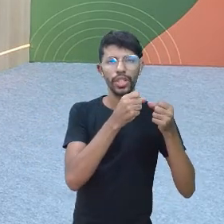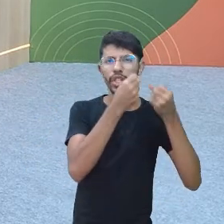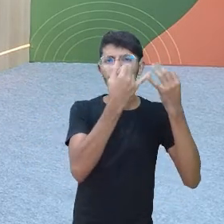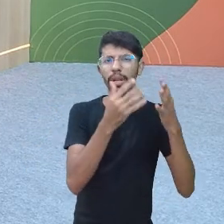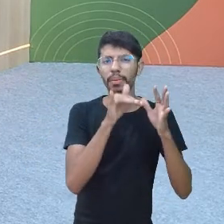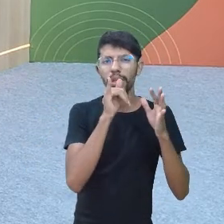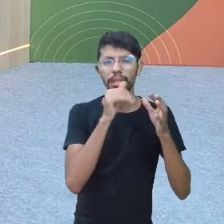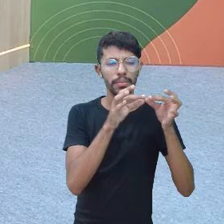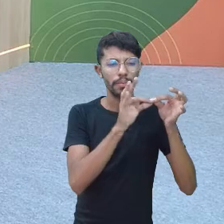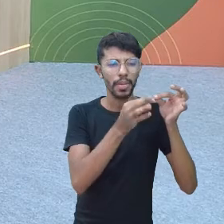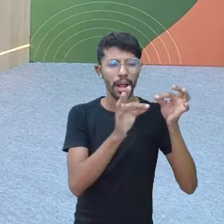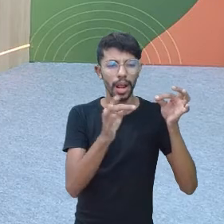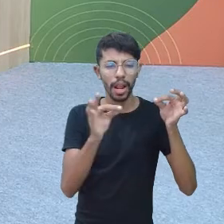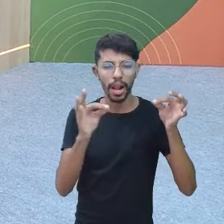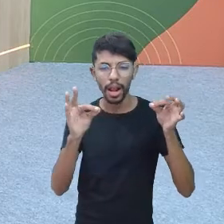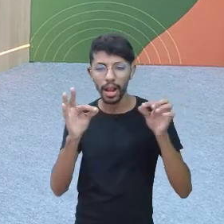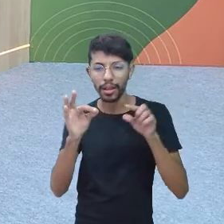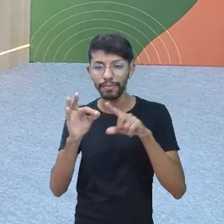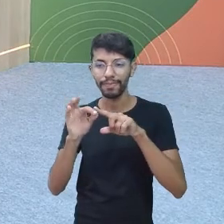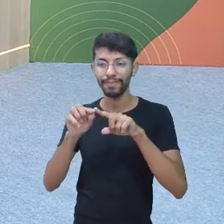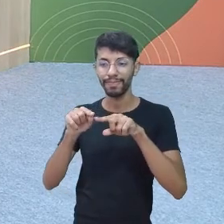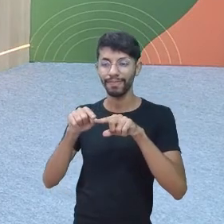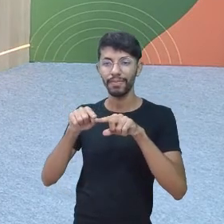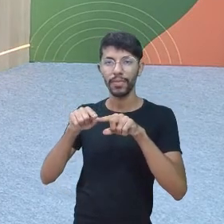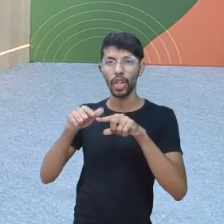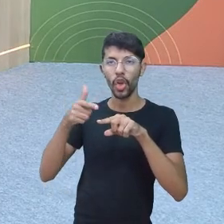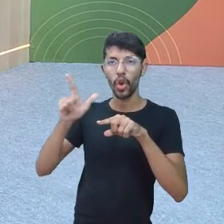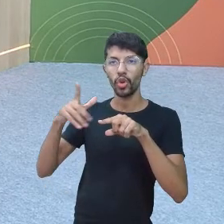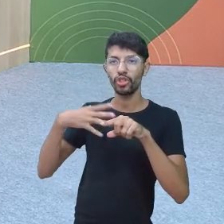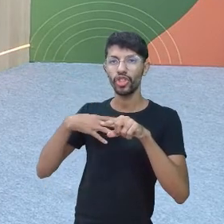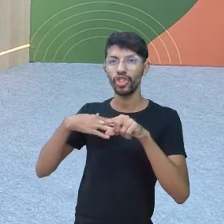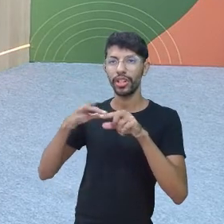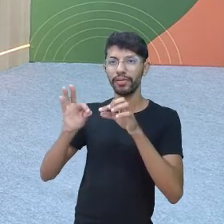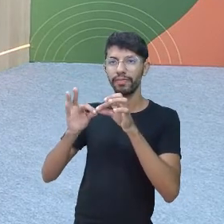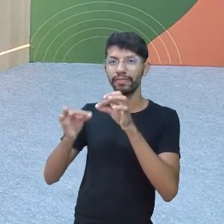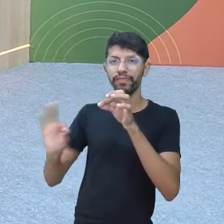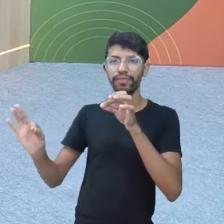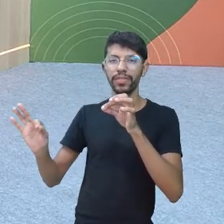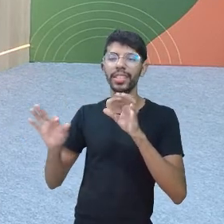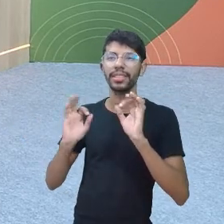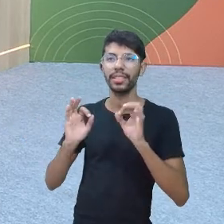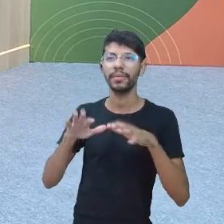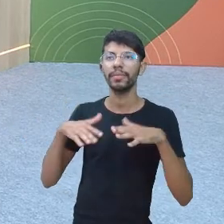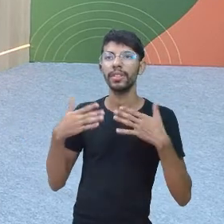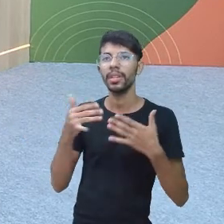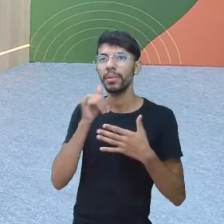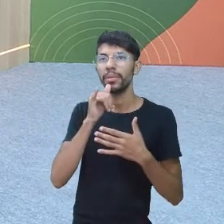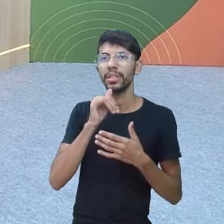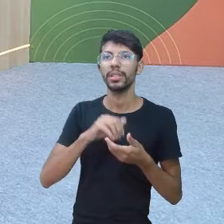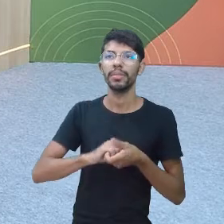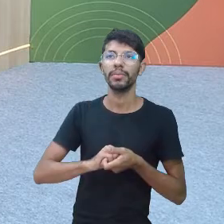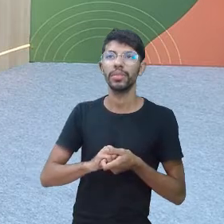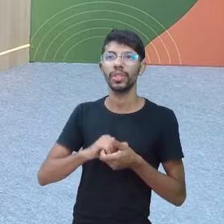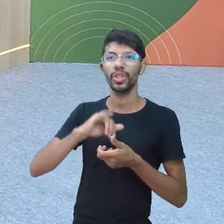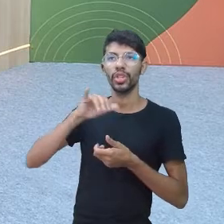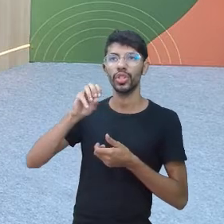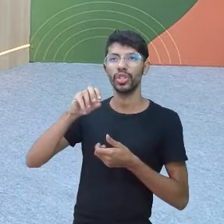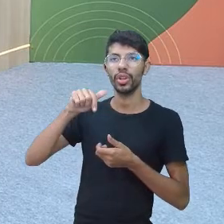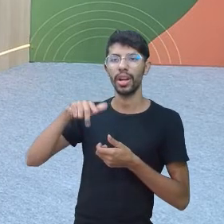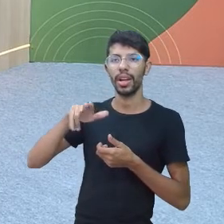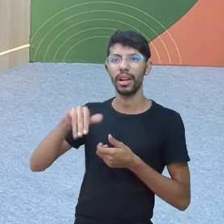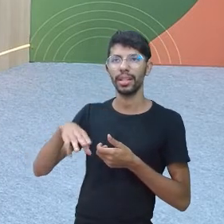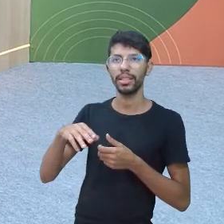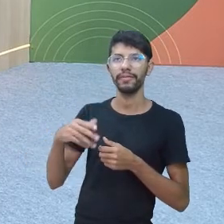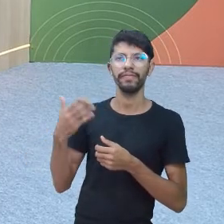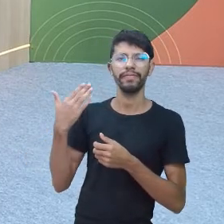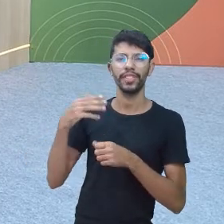eu trouxe aqui a frase, Joaquim estava doente, porém foi trabalhar. Então, o ideal seria que Joaquim ficasse em casa. Contudo, então,